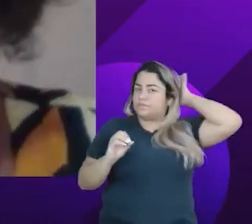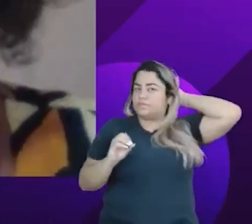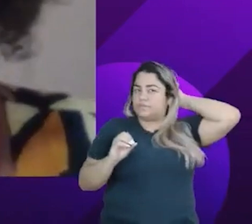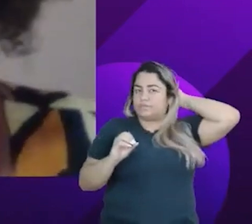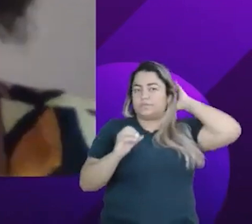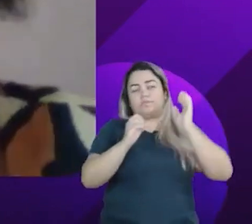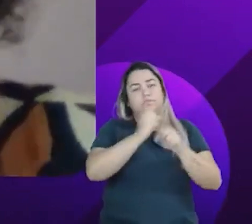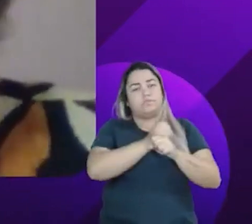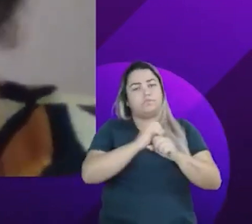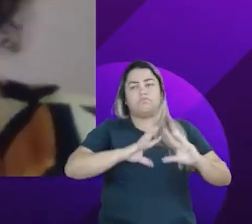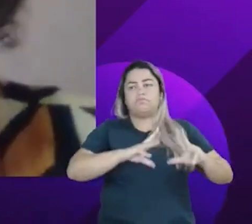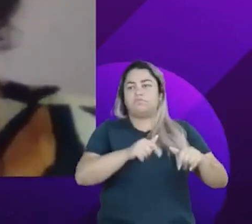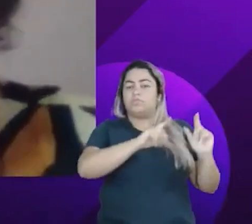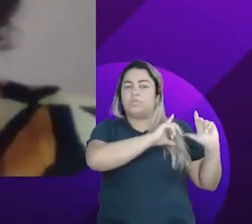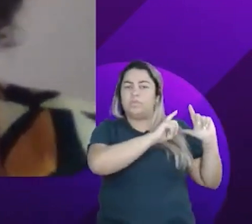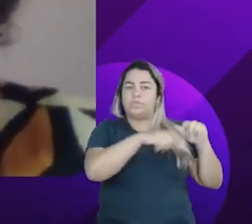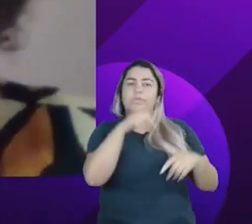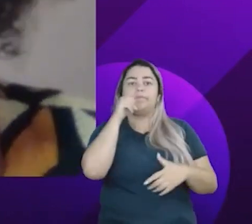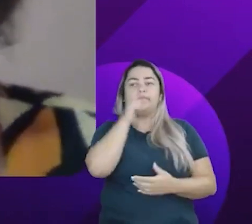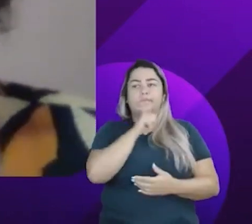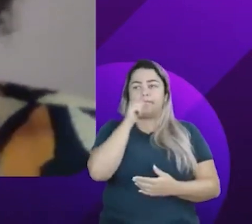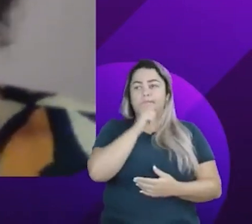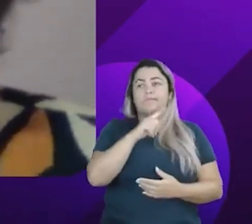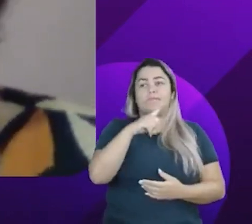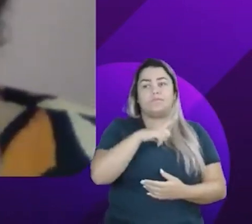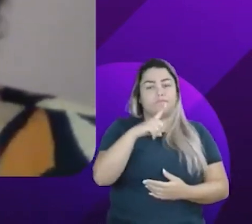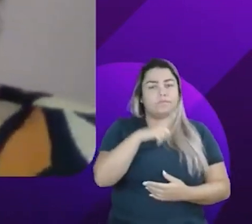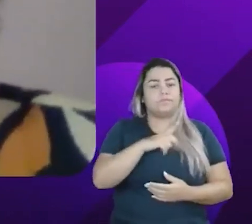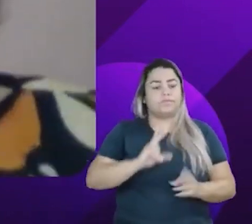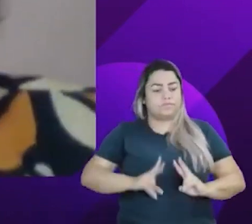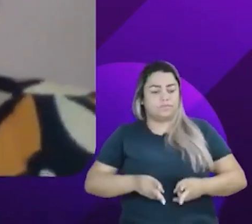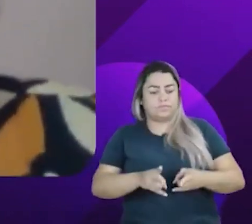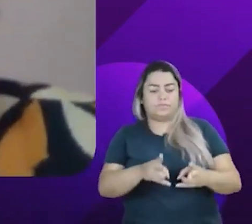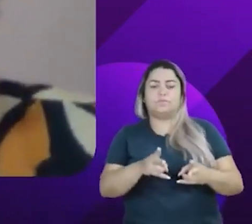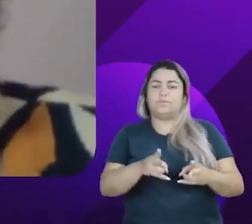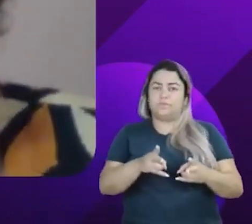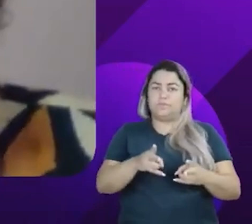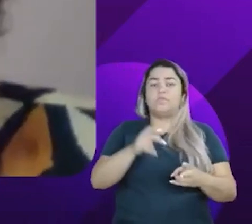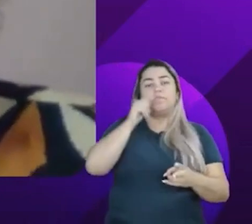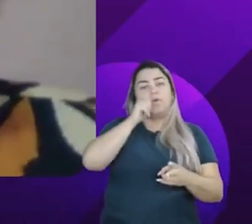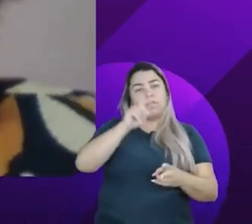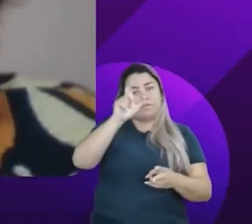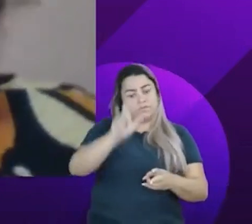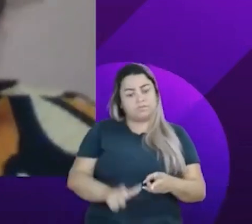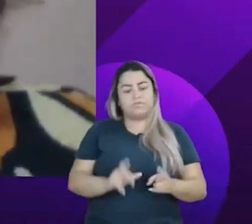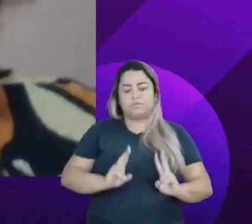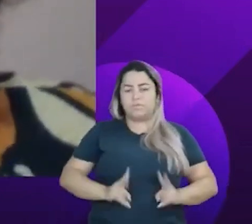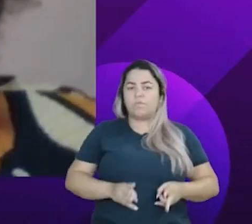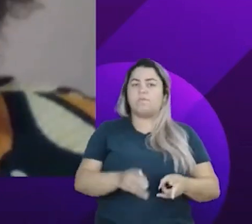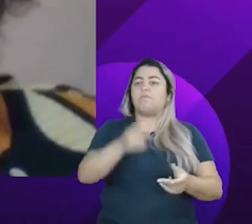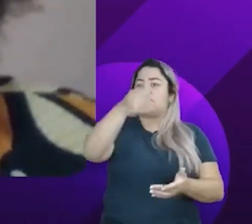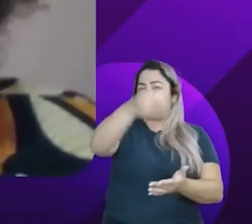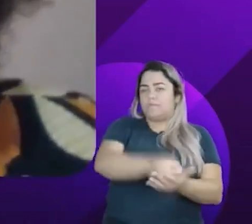um matriarcado. São as mulheres que mantiveram sempre essa resistência. Foram as mulheres que sempre garantiram